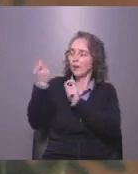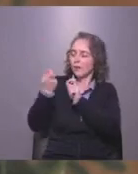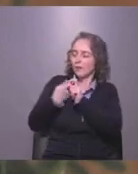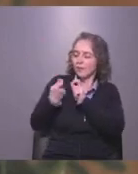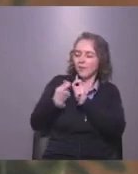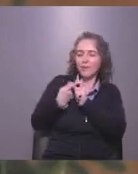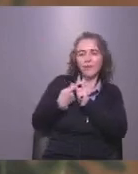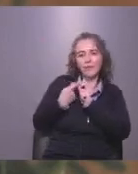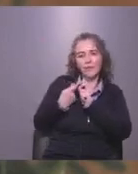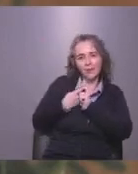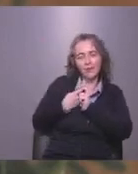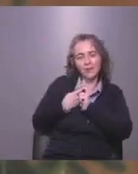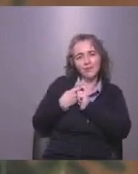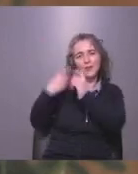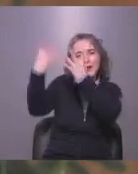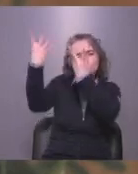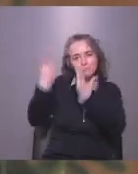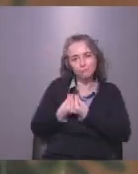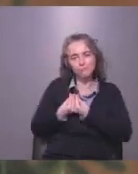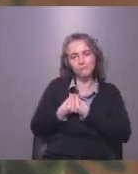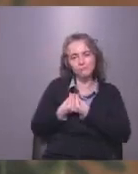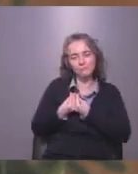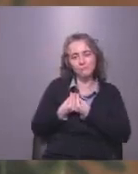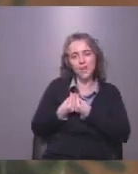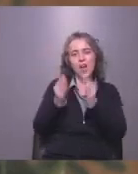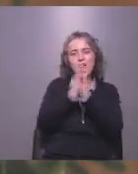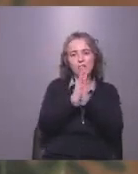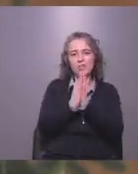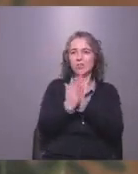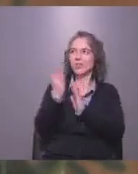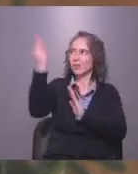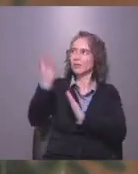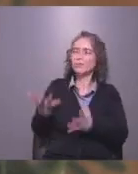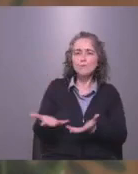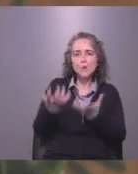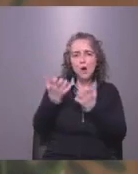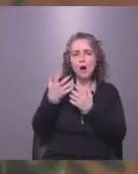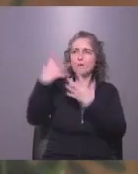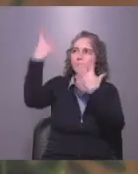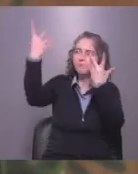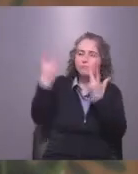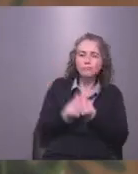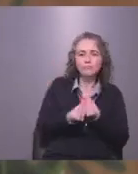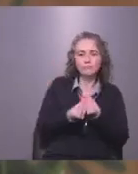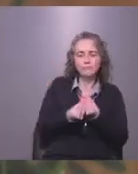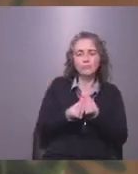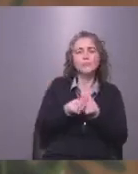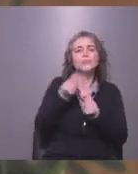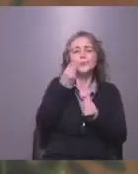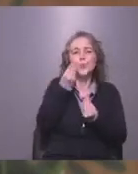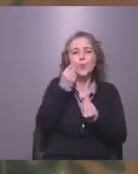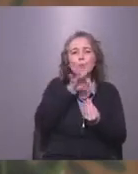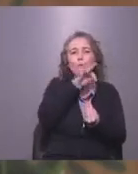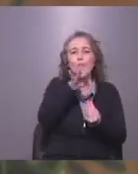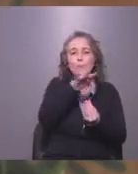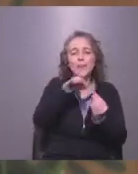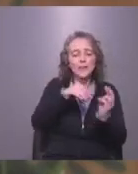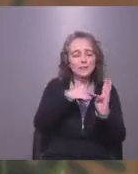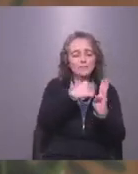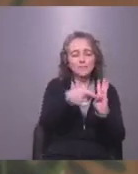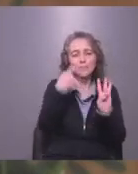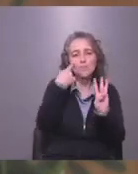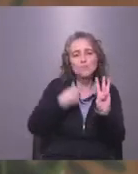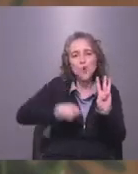encontro. Deus quis vir ao nosso encontro e fê-lo através de uma família. E esta